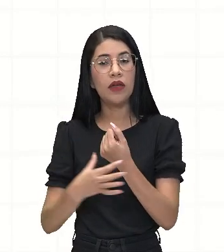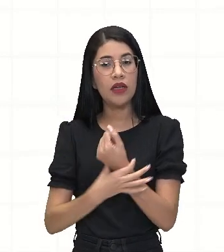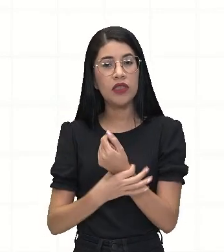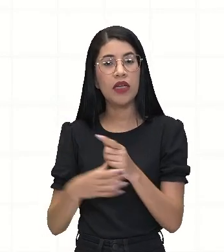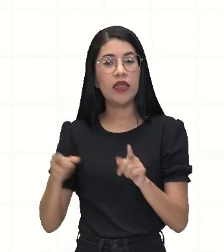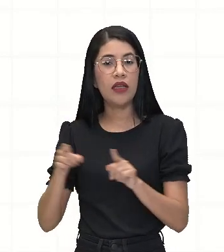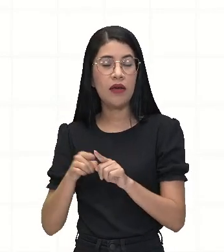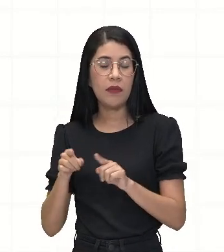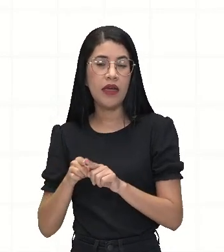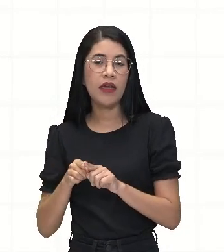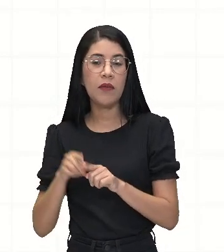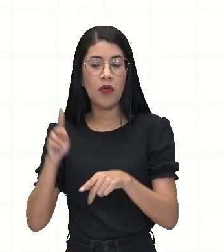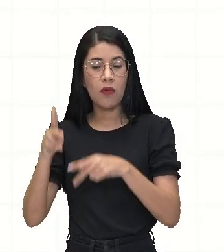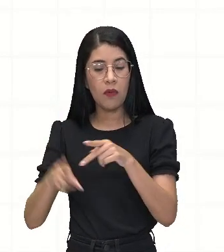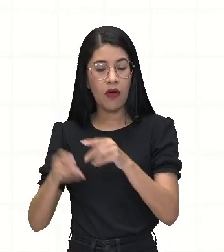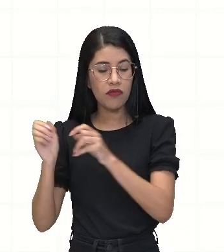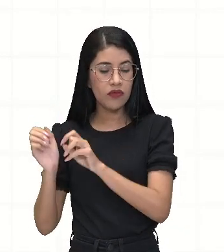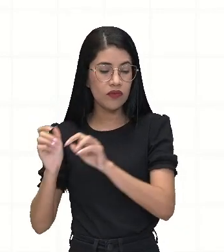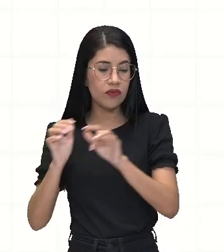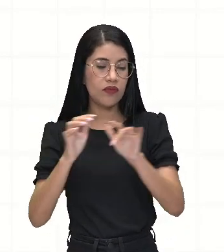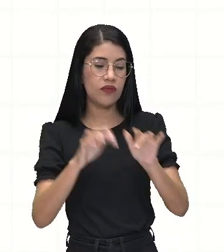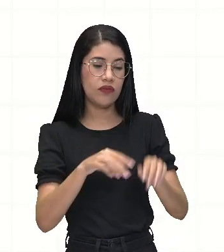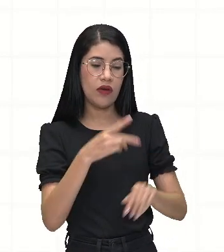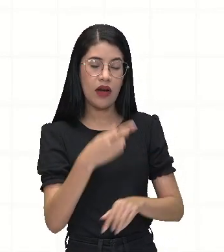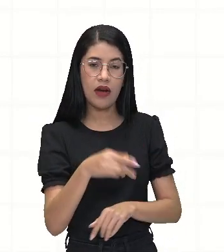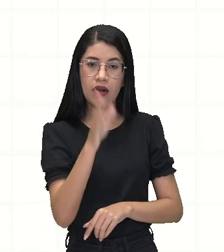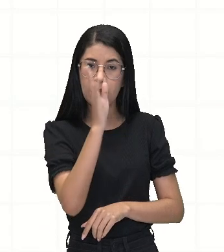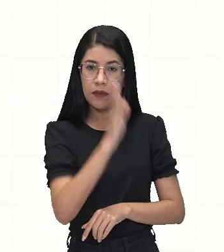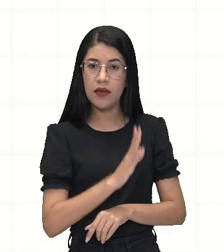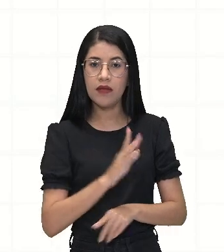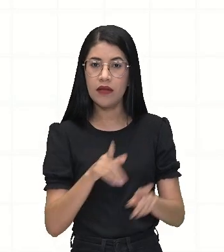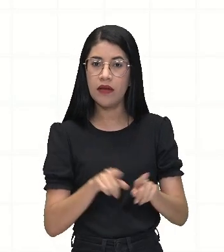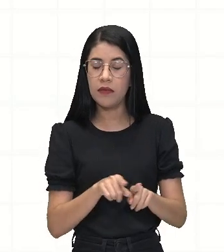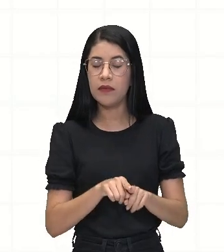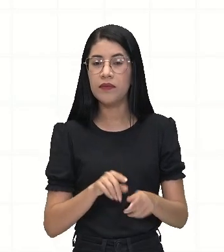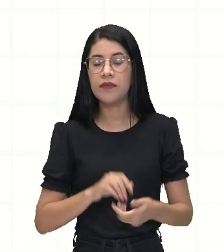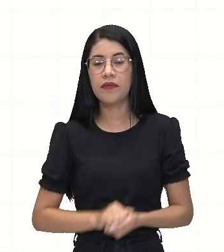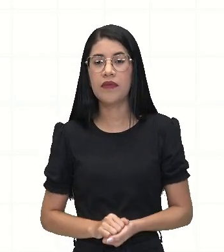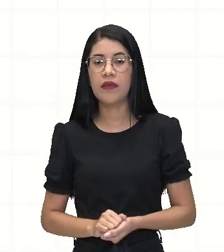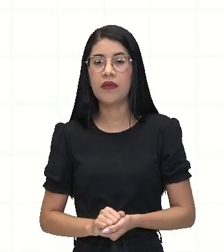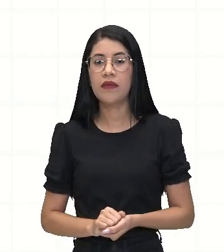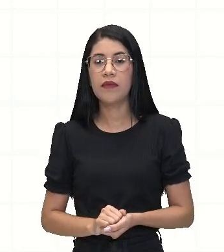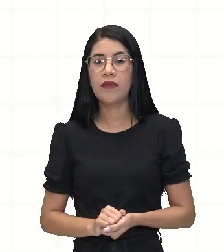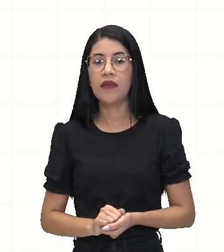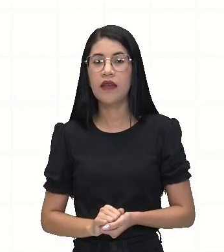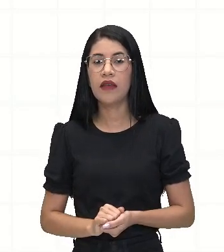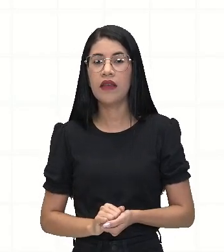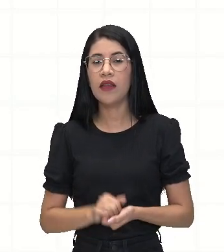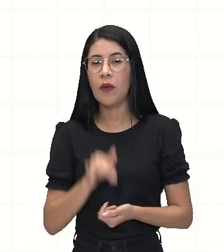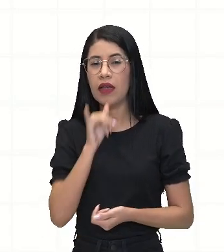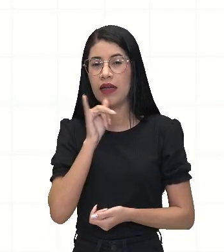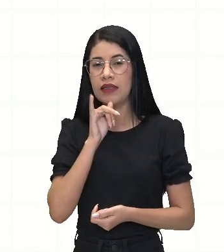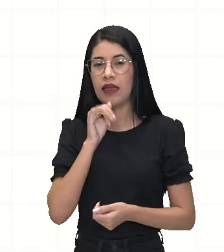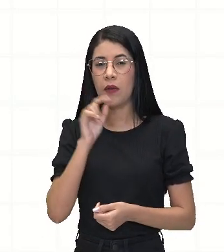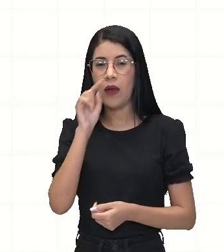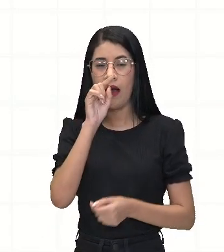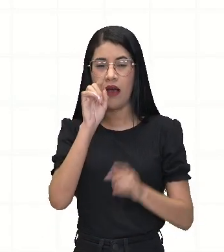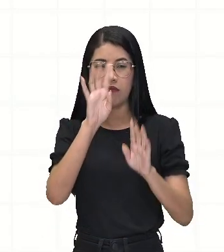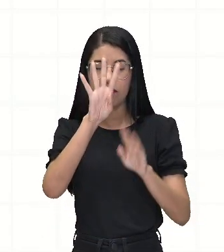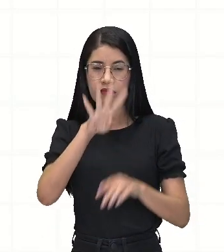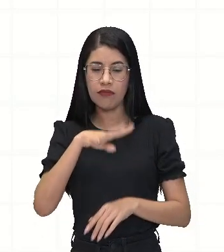possíveis invasões, aqui por outros povos. Então, cada uma dessas linhas aqui, olha, a gente